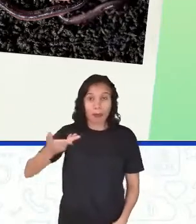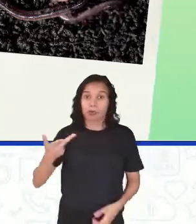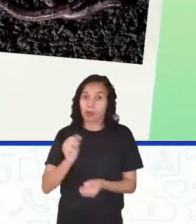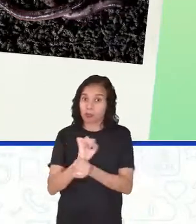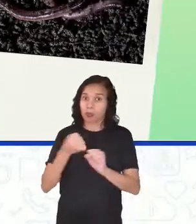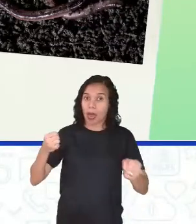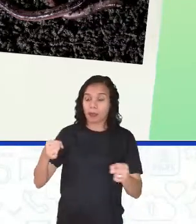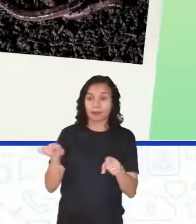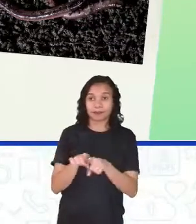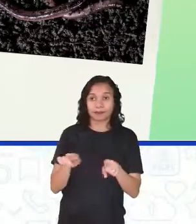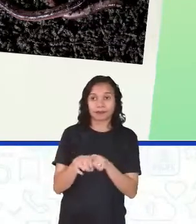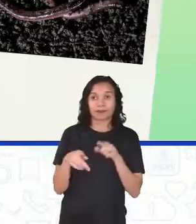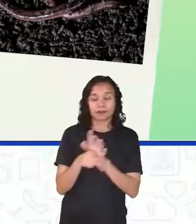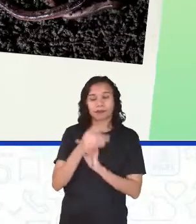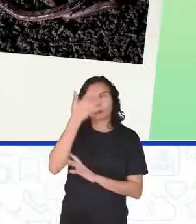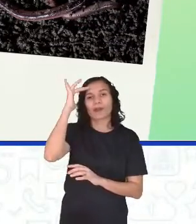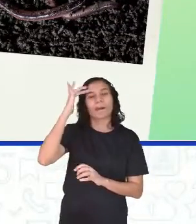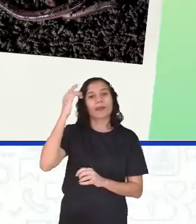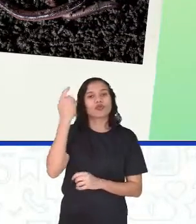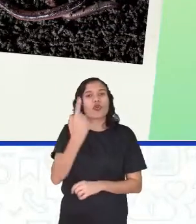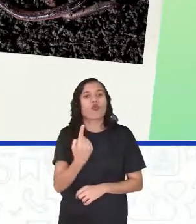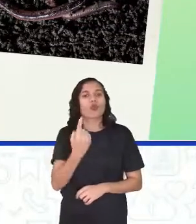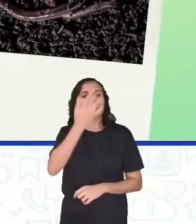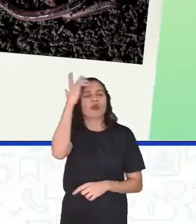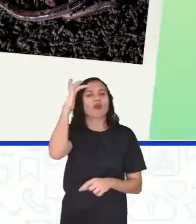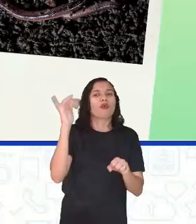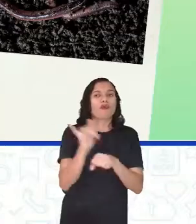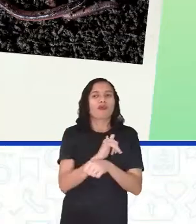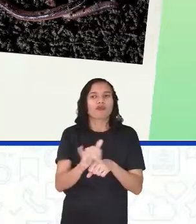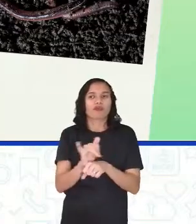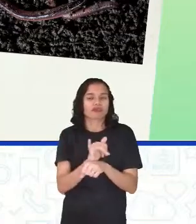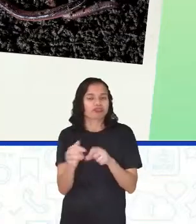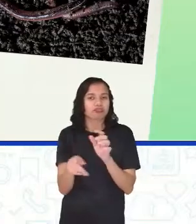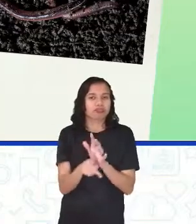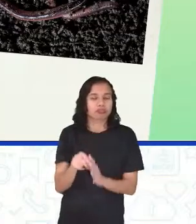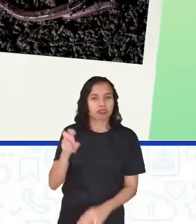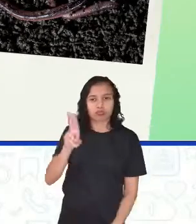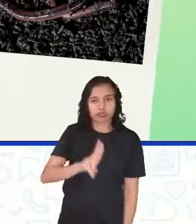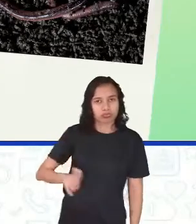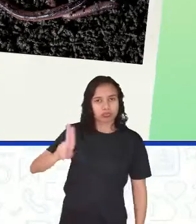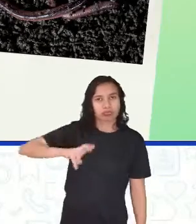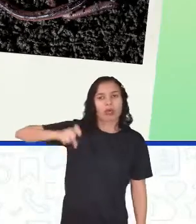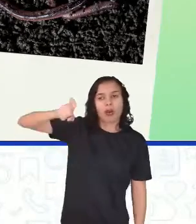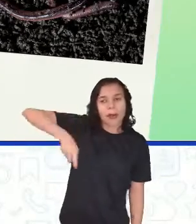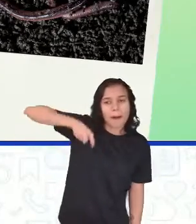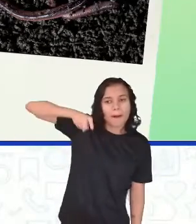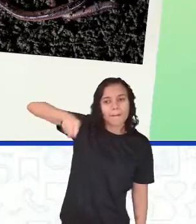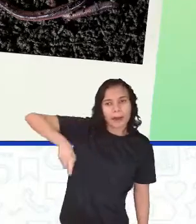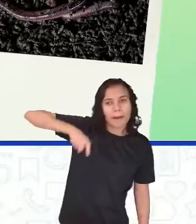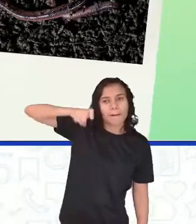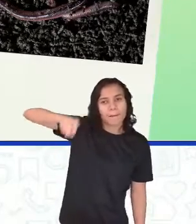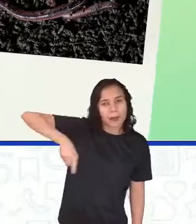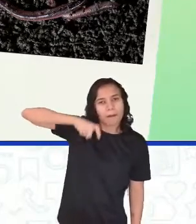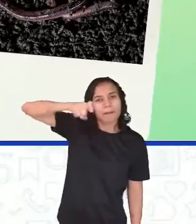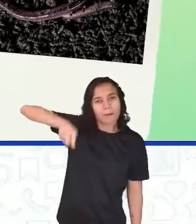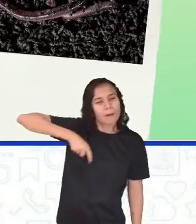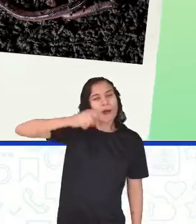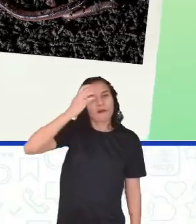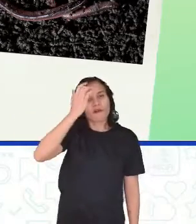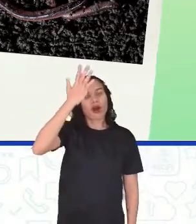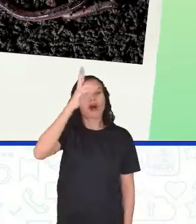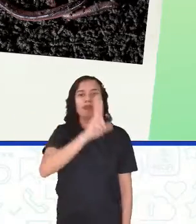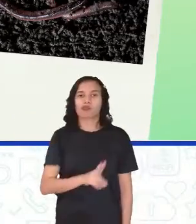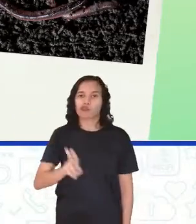não é? A questão aí de uma ferramenta, que poderia ser essa, ou outra que é bem, parece até um garfo, facilitando